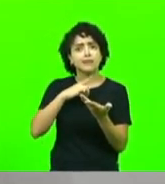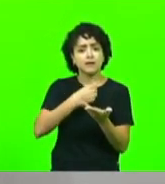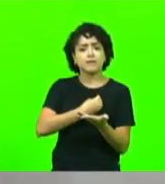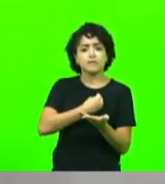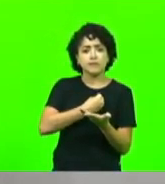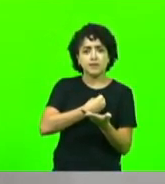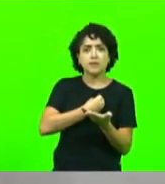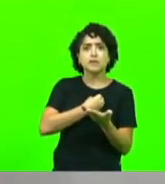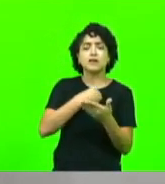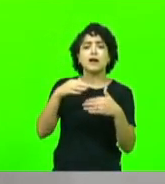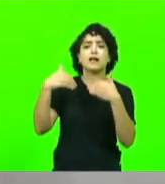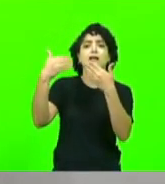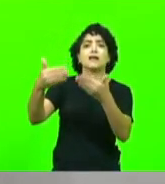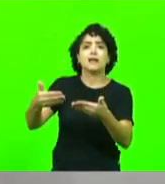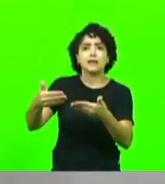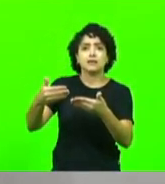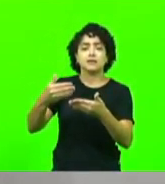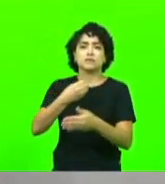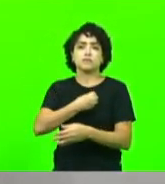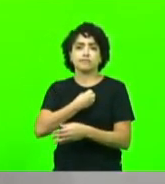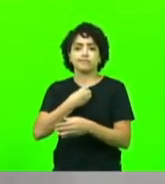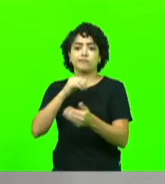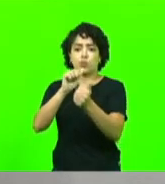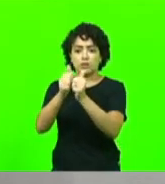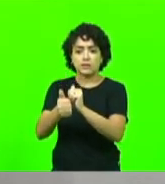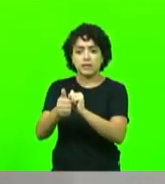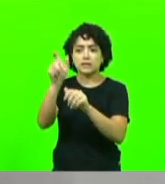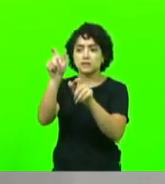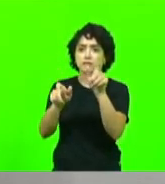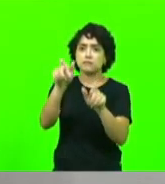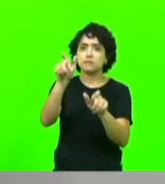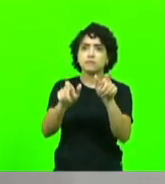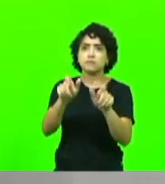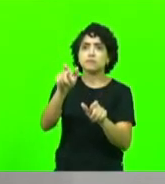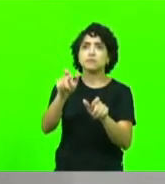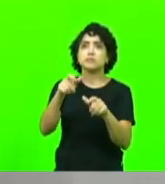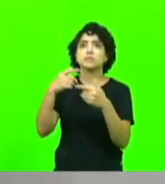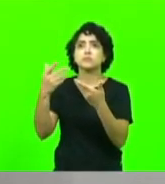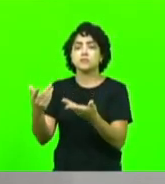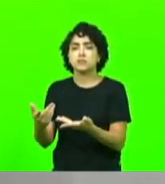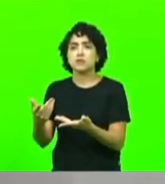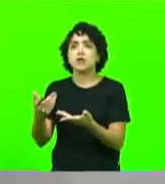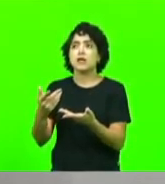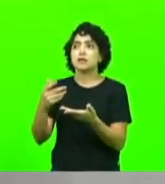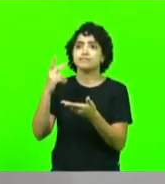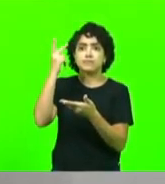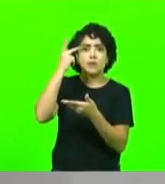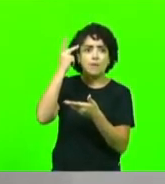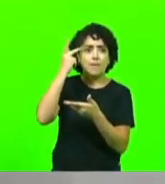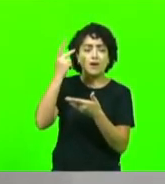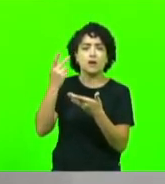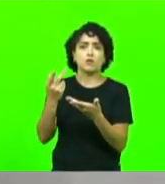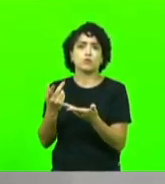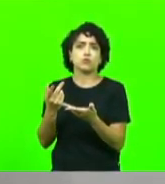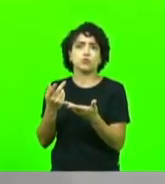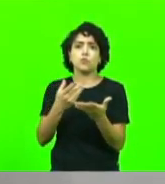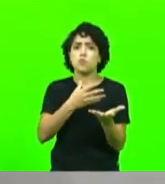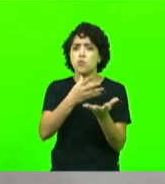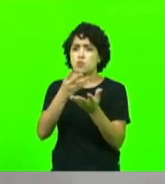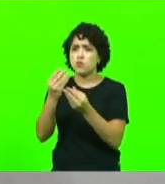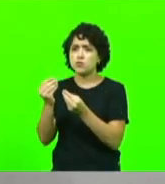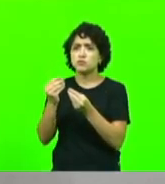futebol. Começa a valorizar os atletas, porque senão São Paulo busca, Paraná busca, como a maioria deles que nós estamos fazendo. Muito atleta nosso no Rio de